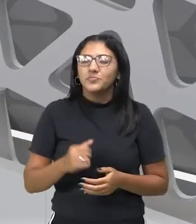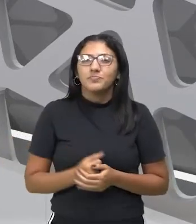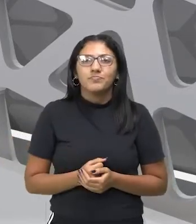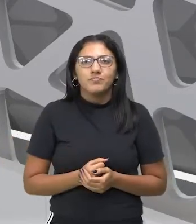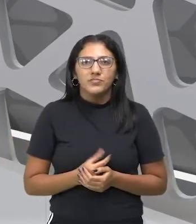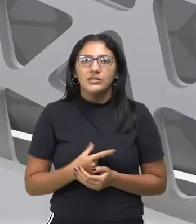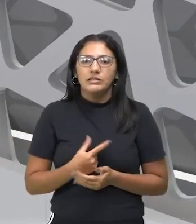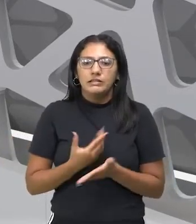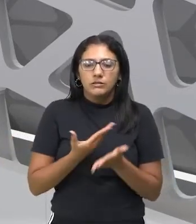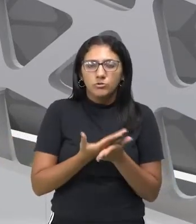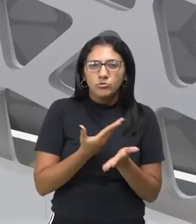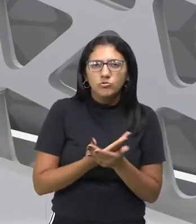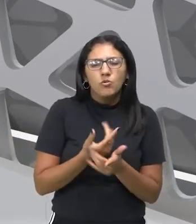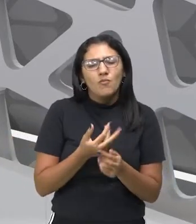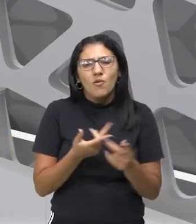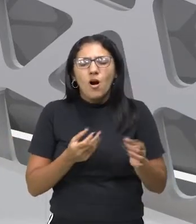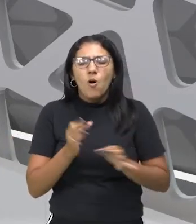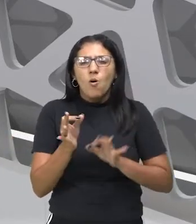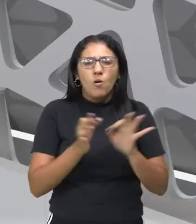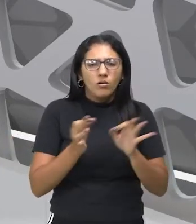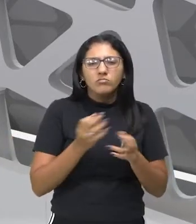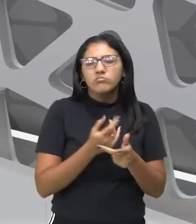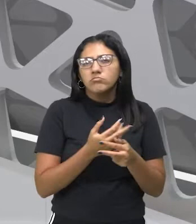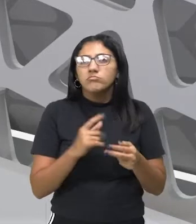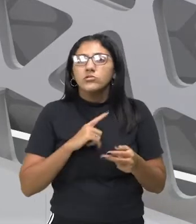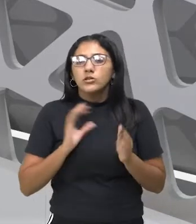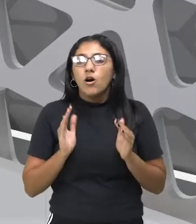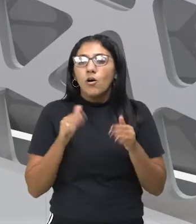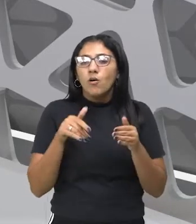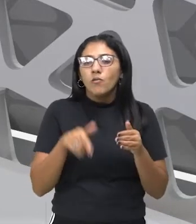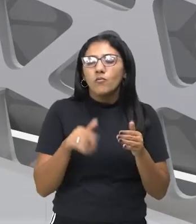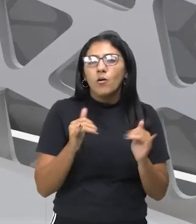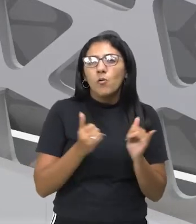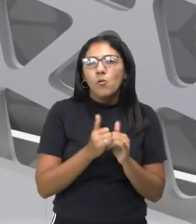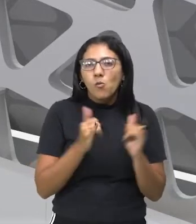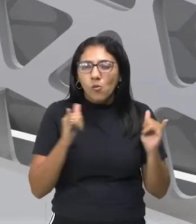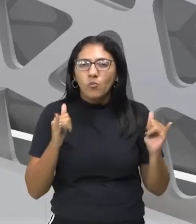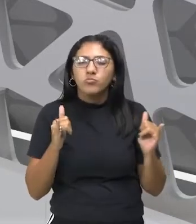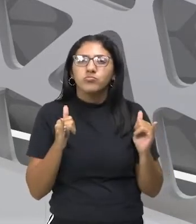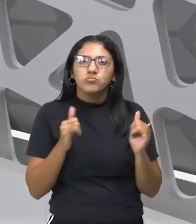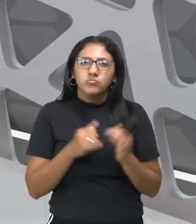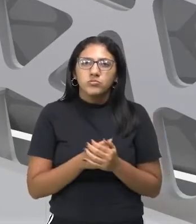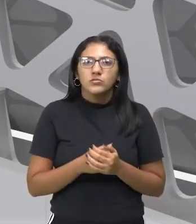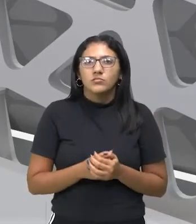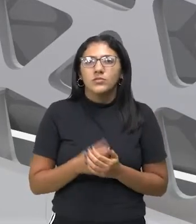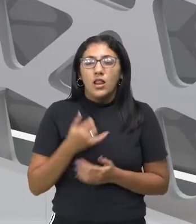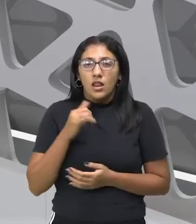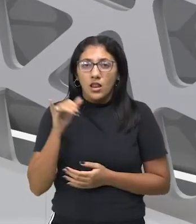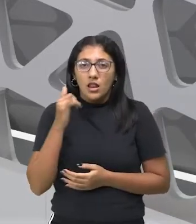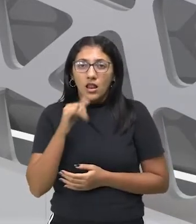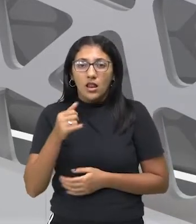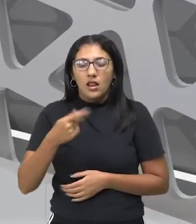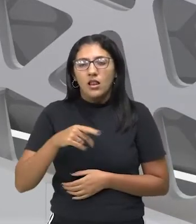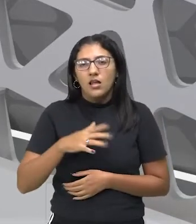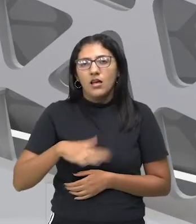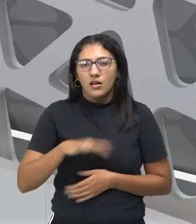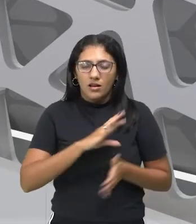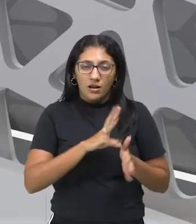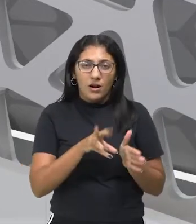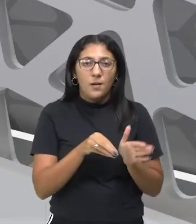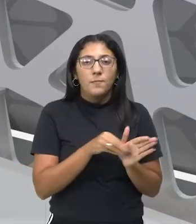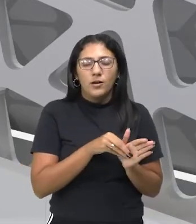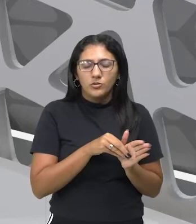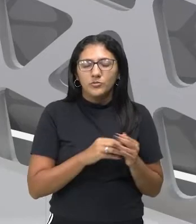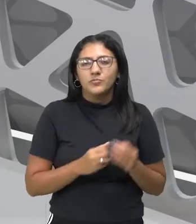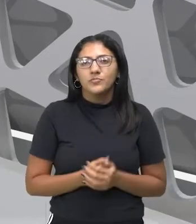mais estudos e planejamentos que estão visando construir cada vez mais usinas hidrelétricas aqui na região da Amazônia, que é